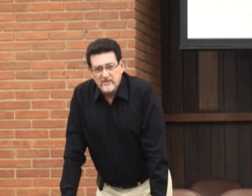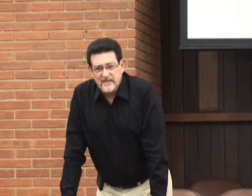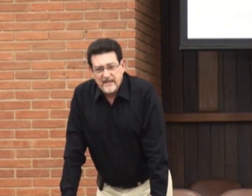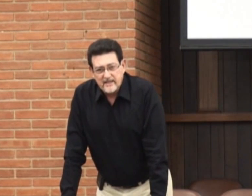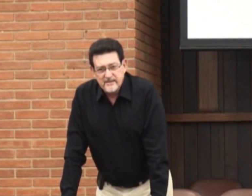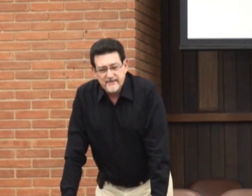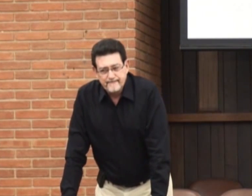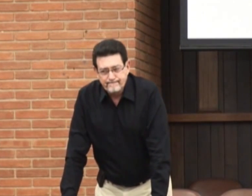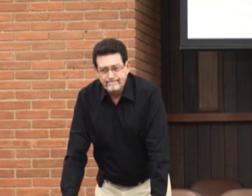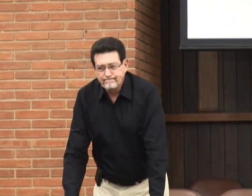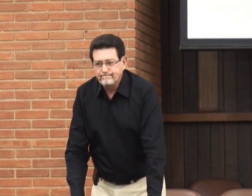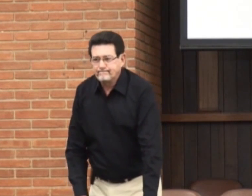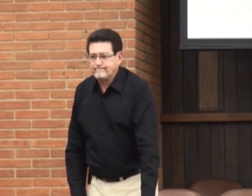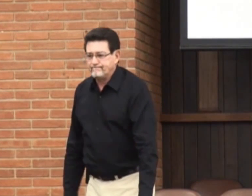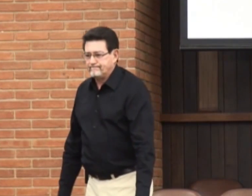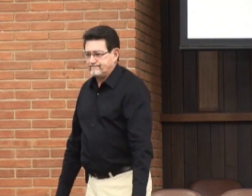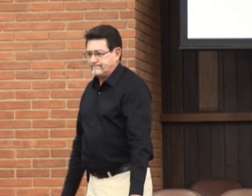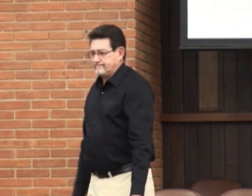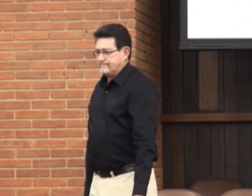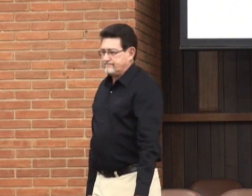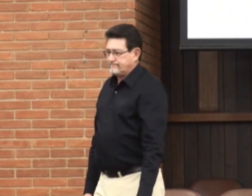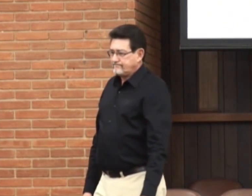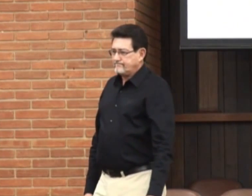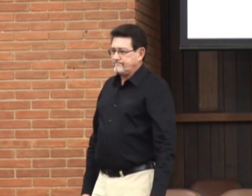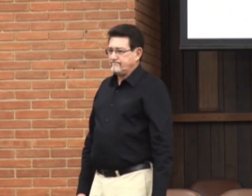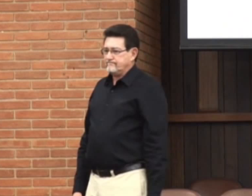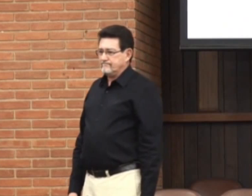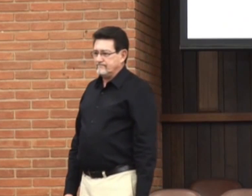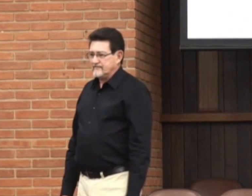41 anos atrás.